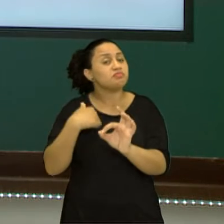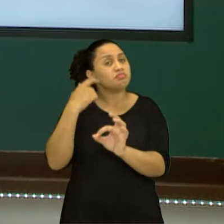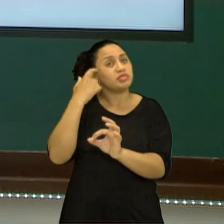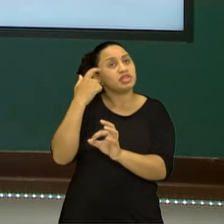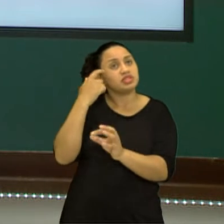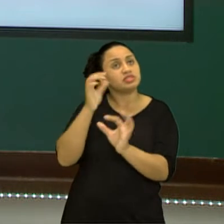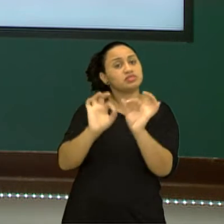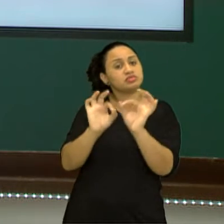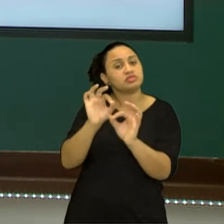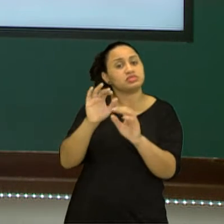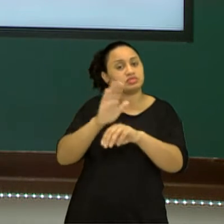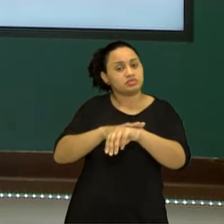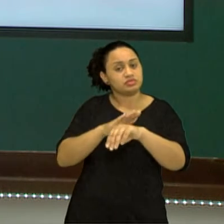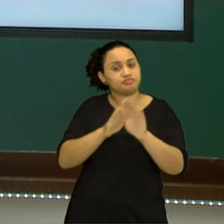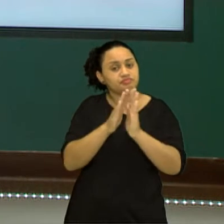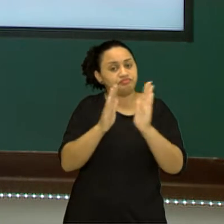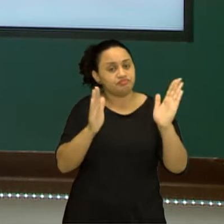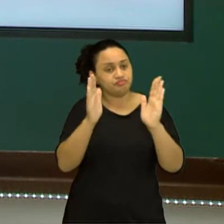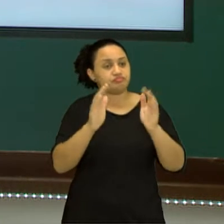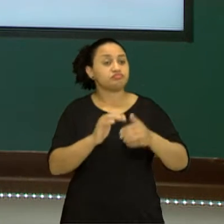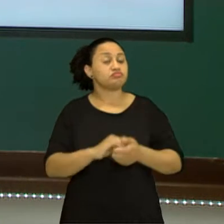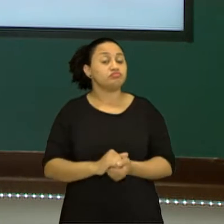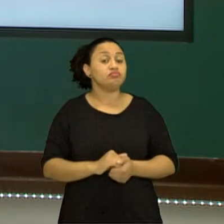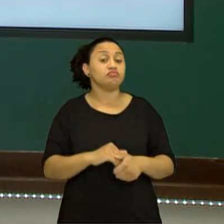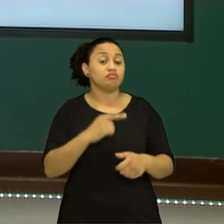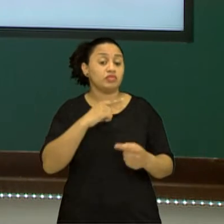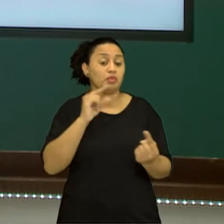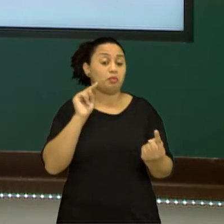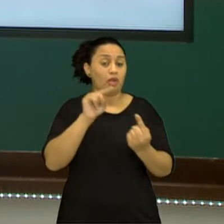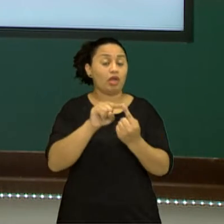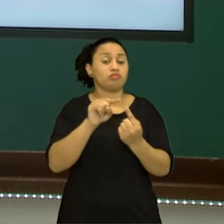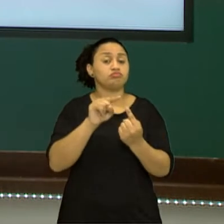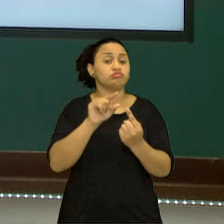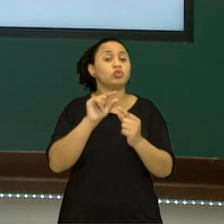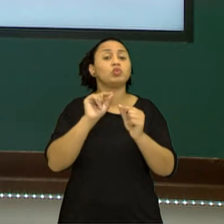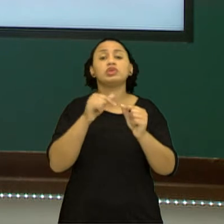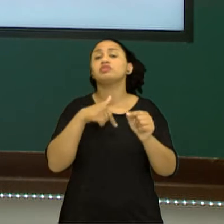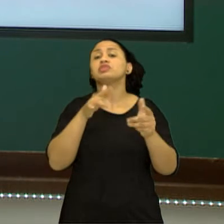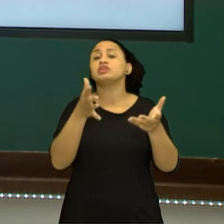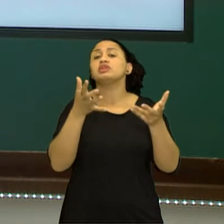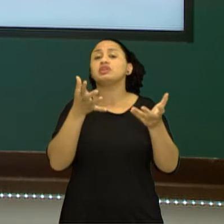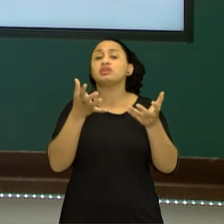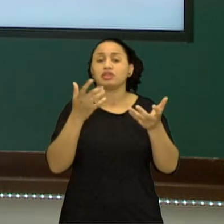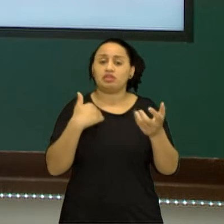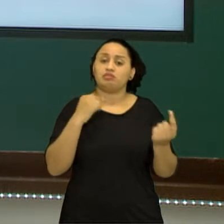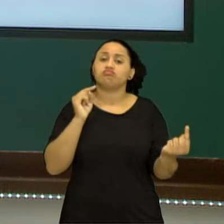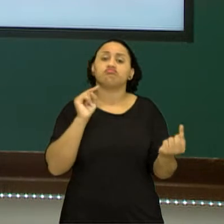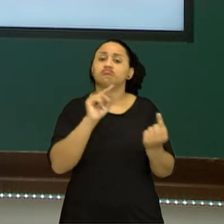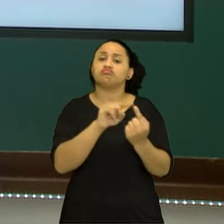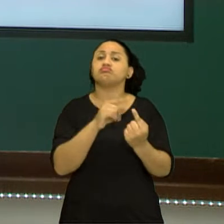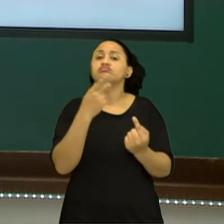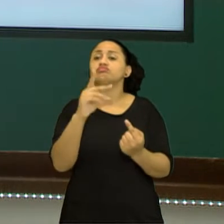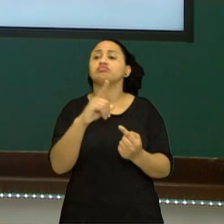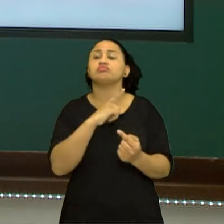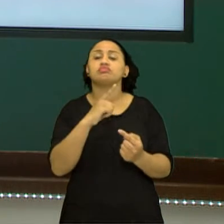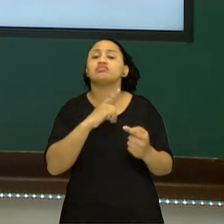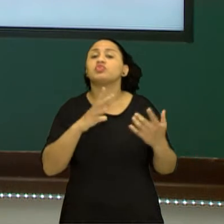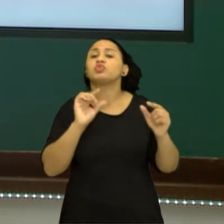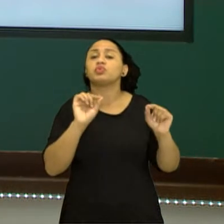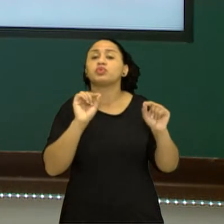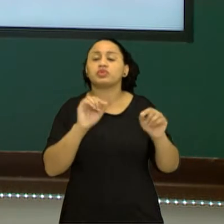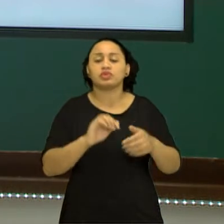tempo. Defina metas e objetivos, né? Onde você quer chegar, o que você quer fazer, né? Qual é